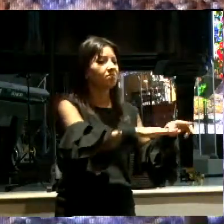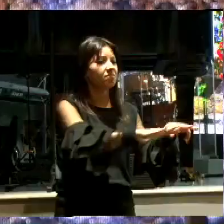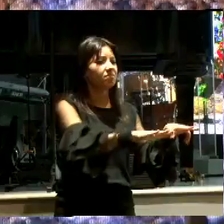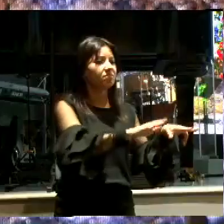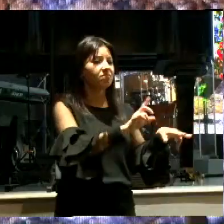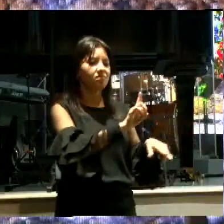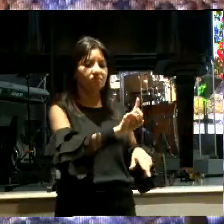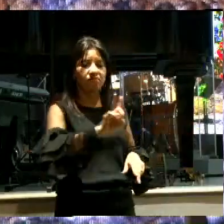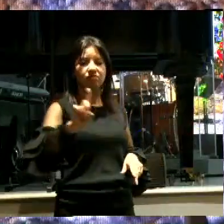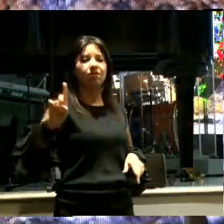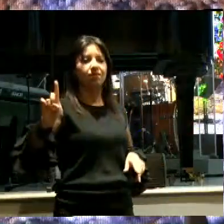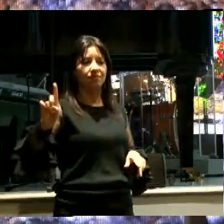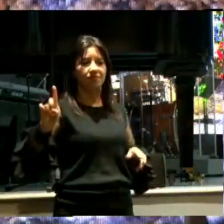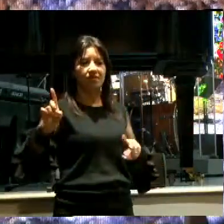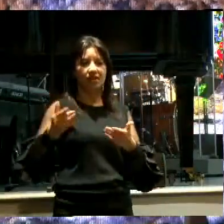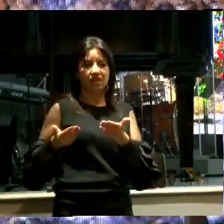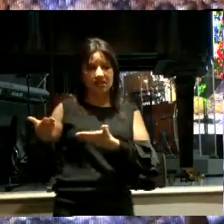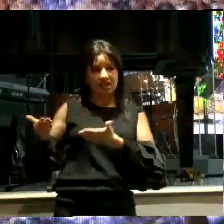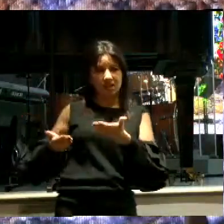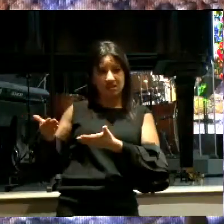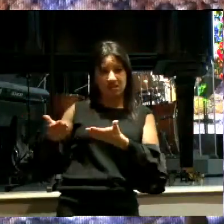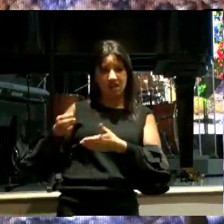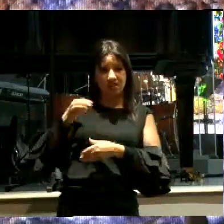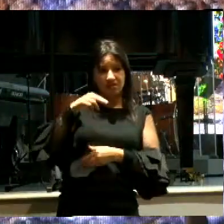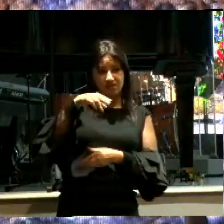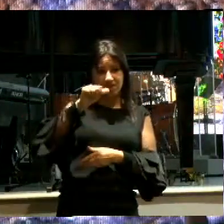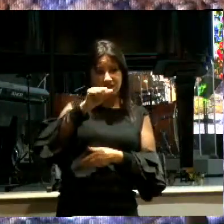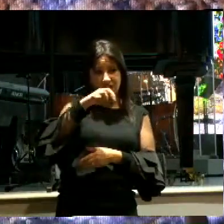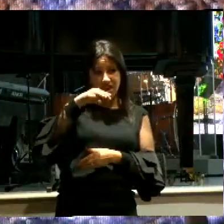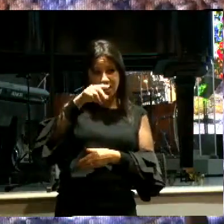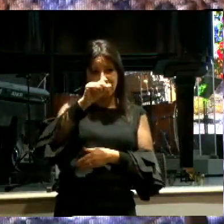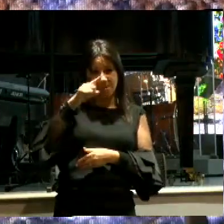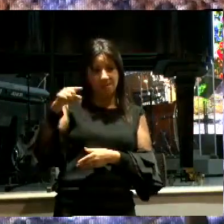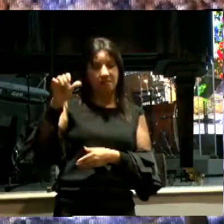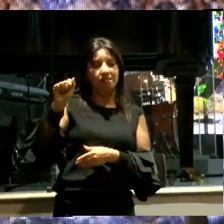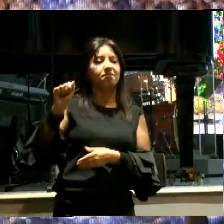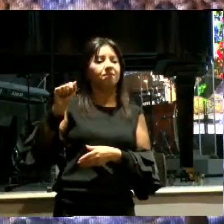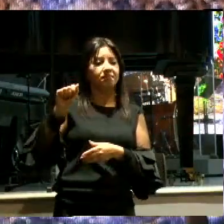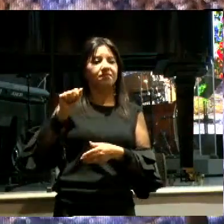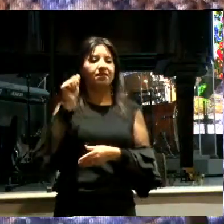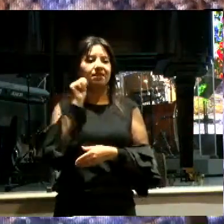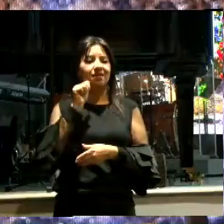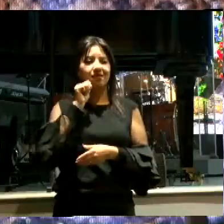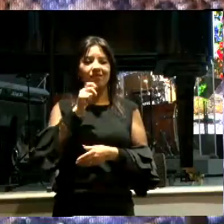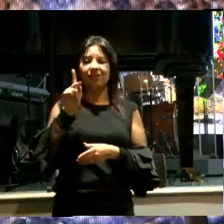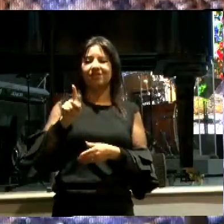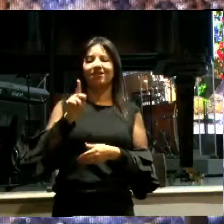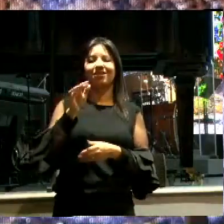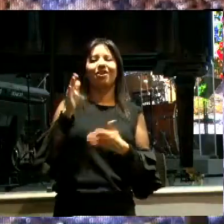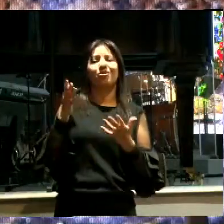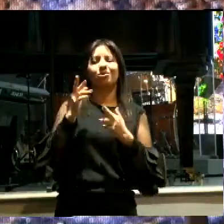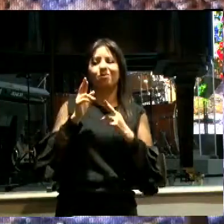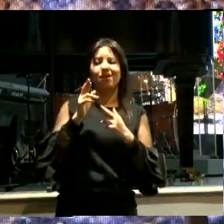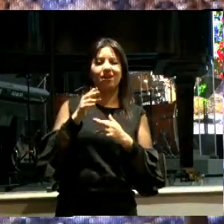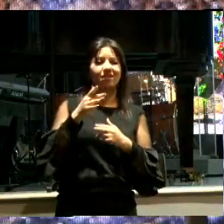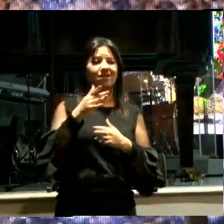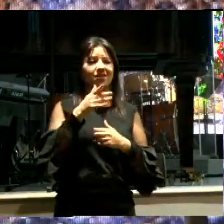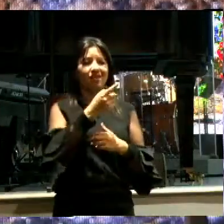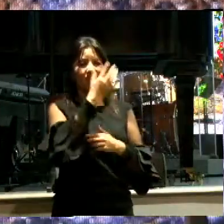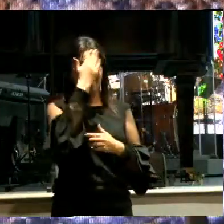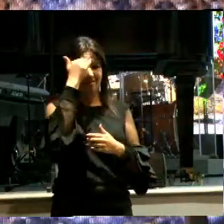disse esta à sua senhora: tomara que meu senhor estivesse diante do profeta que está em Samaria, e